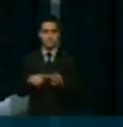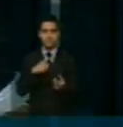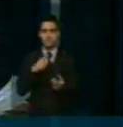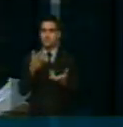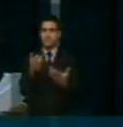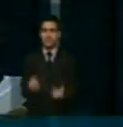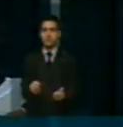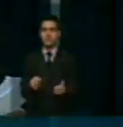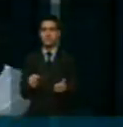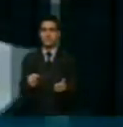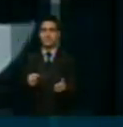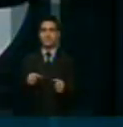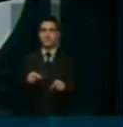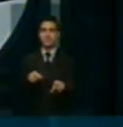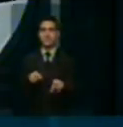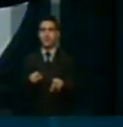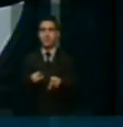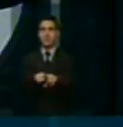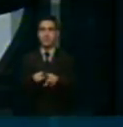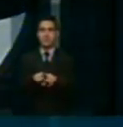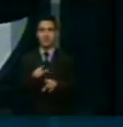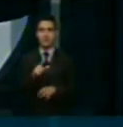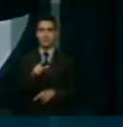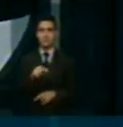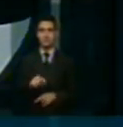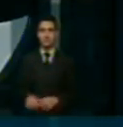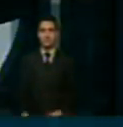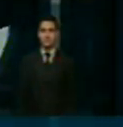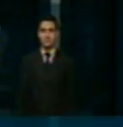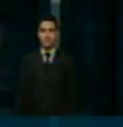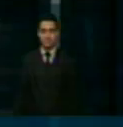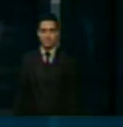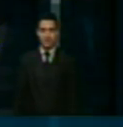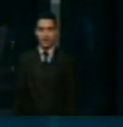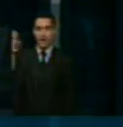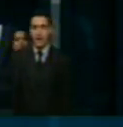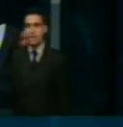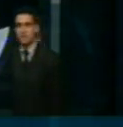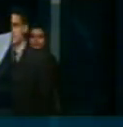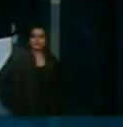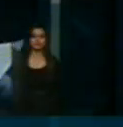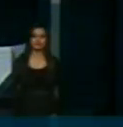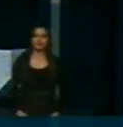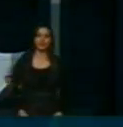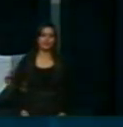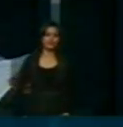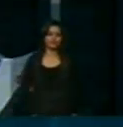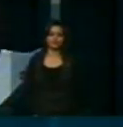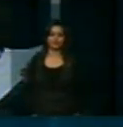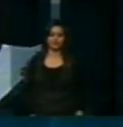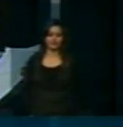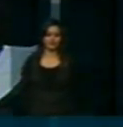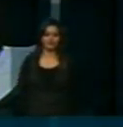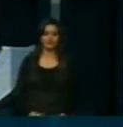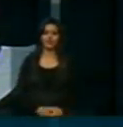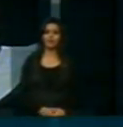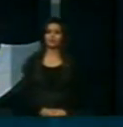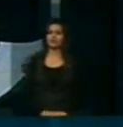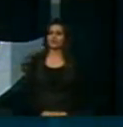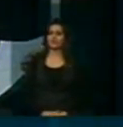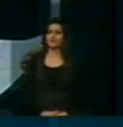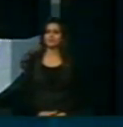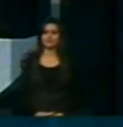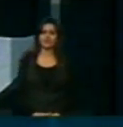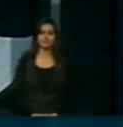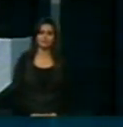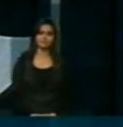aceito pelo povo brasileiro. Diz aqui, senhor presidente, os editoriais de alguns jornais daquela época. Estado de Minas,